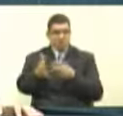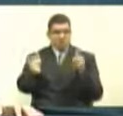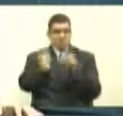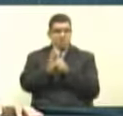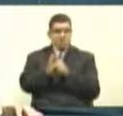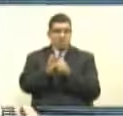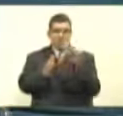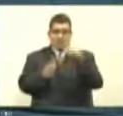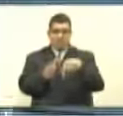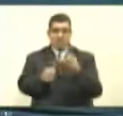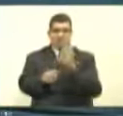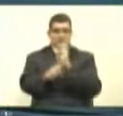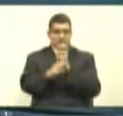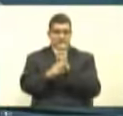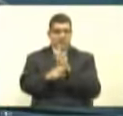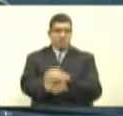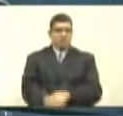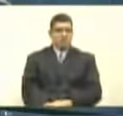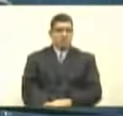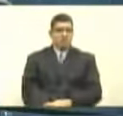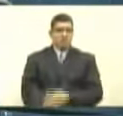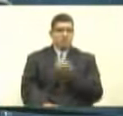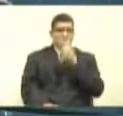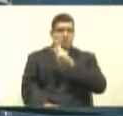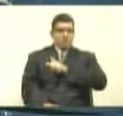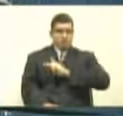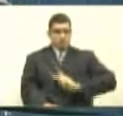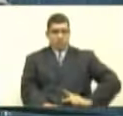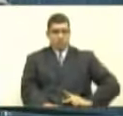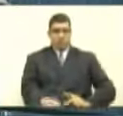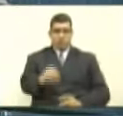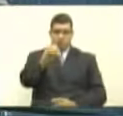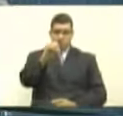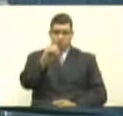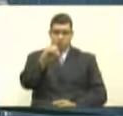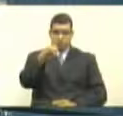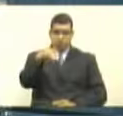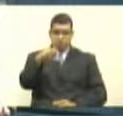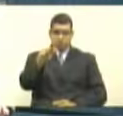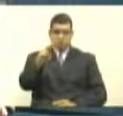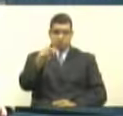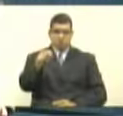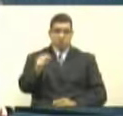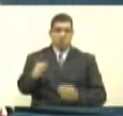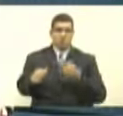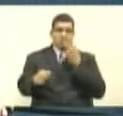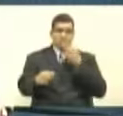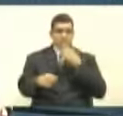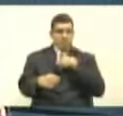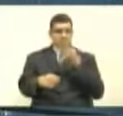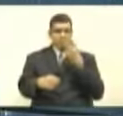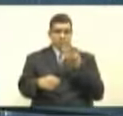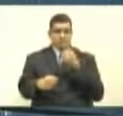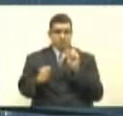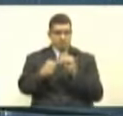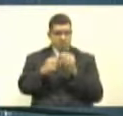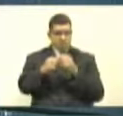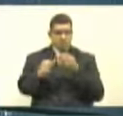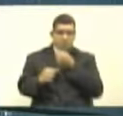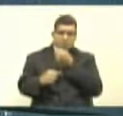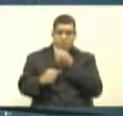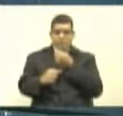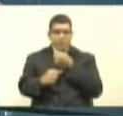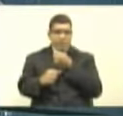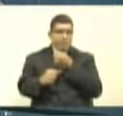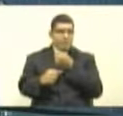desse parlamento. O governador Omar Aziz, no momento em que eu falo desta tribuna, está concedendo uma